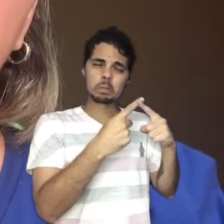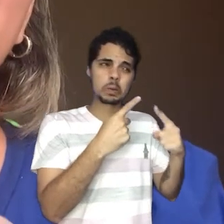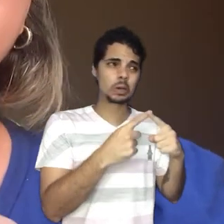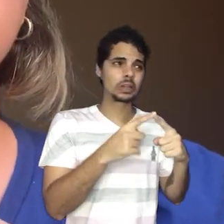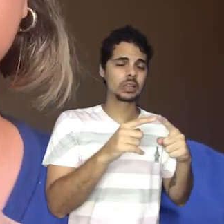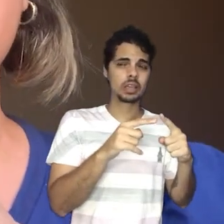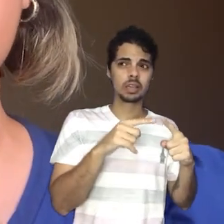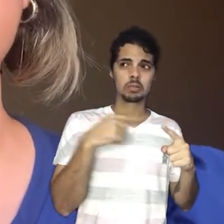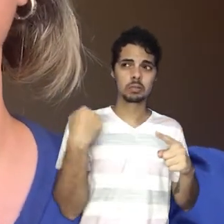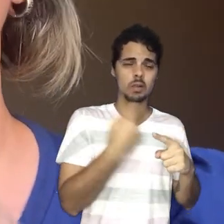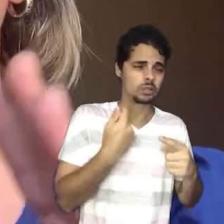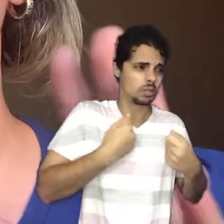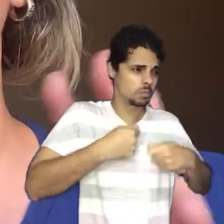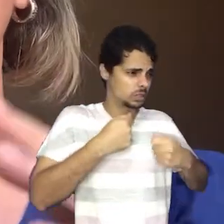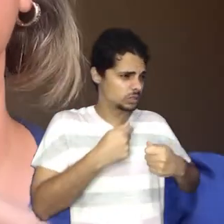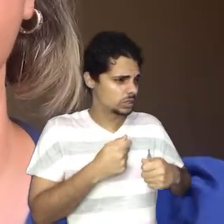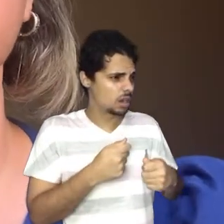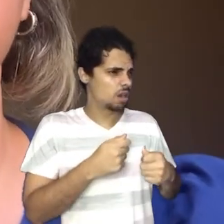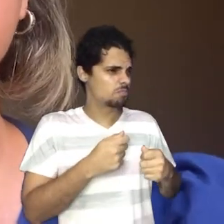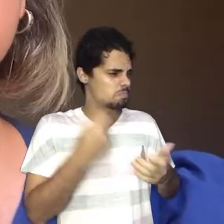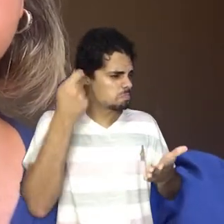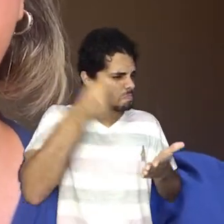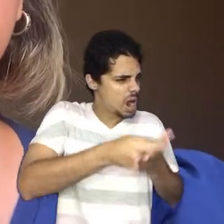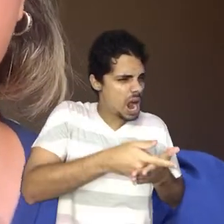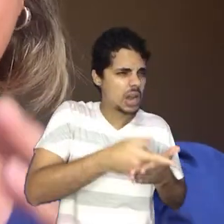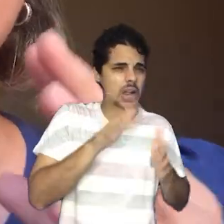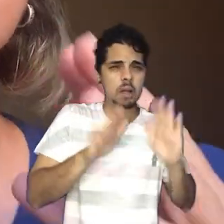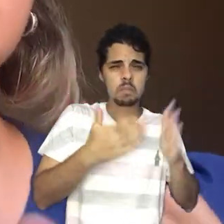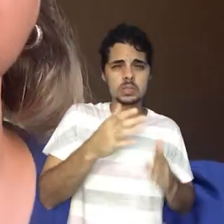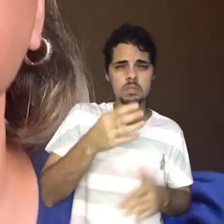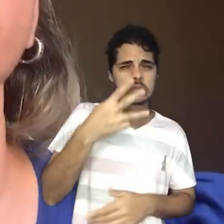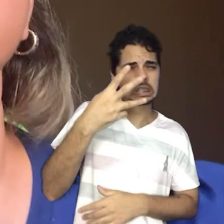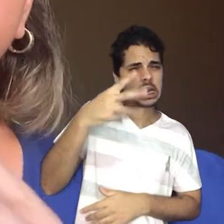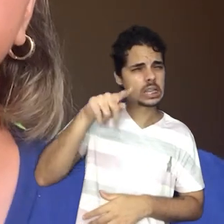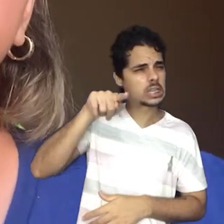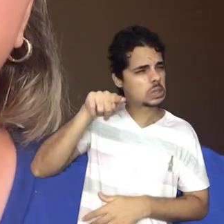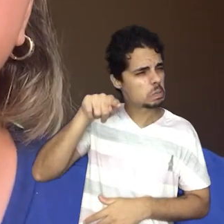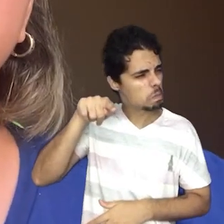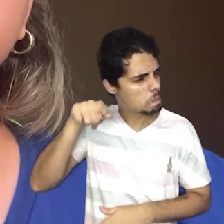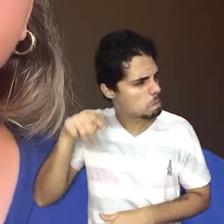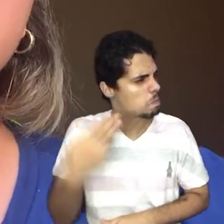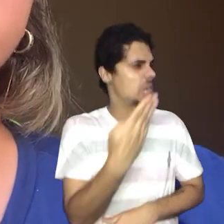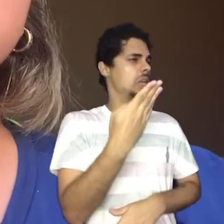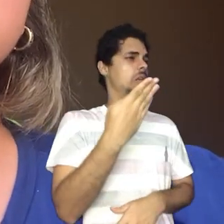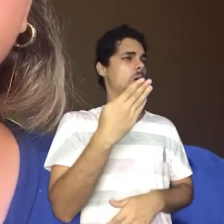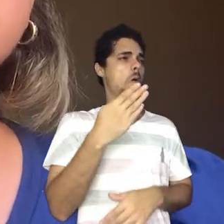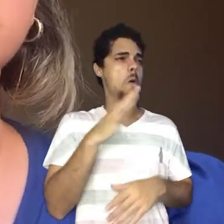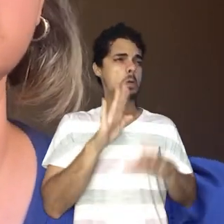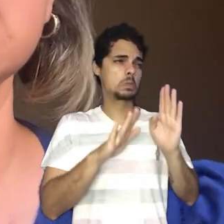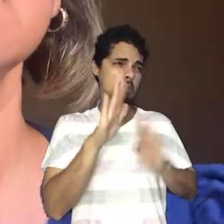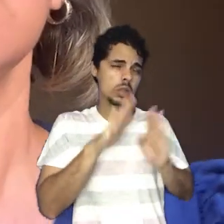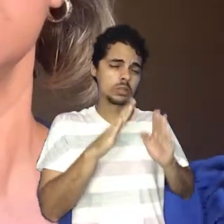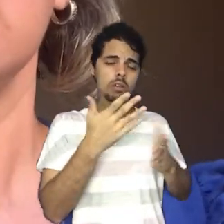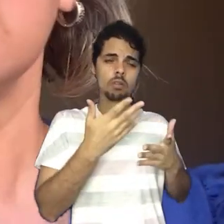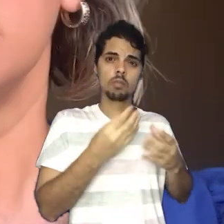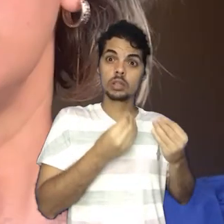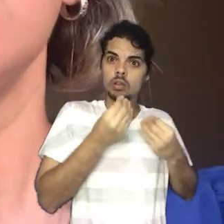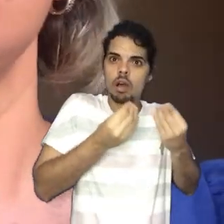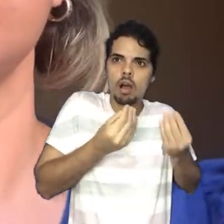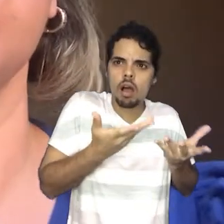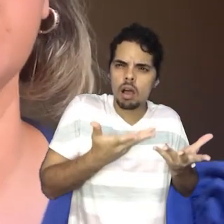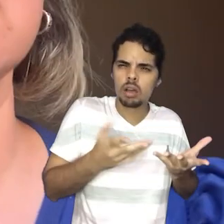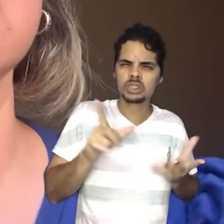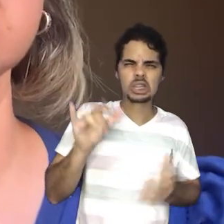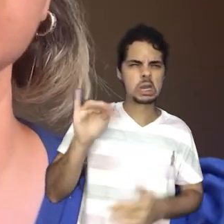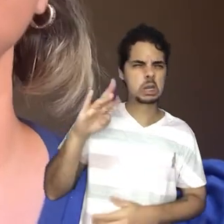empréstimo milionário de cerca de 3,7 milhões de libras esterlinas, que